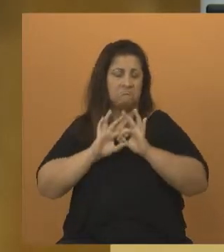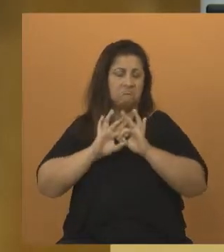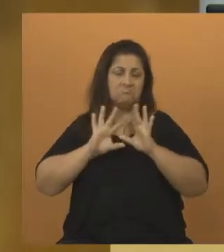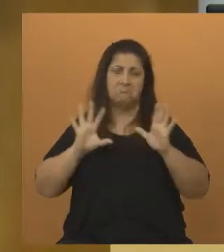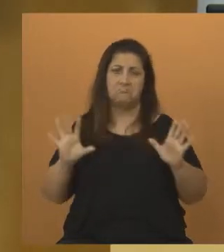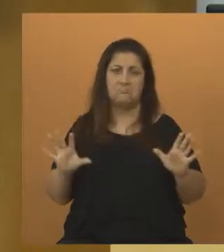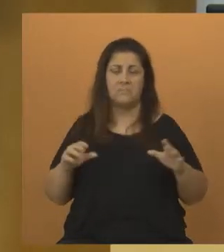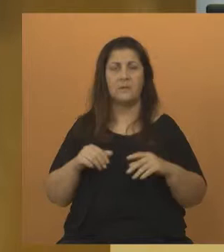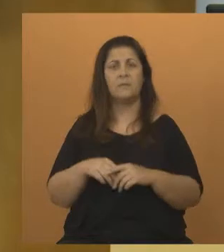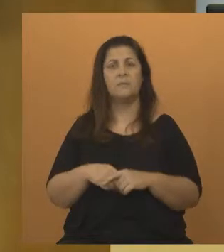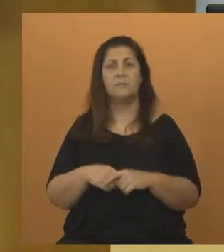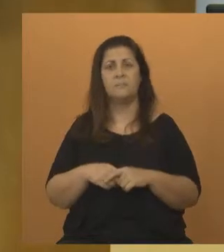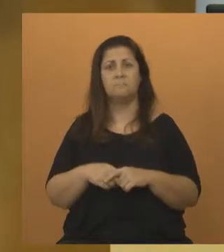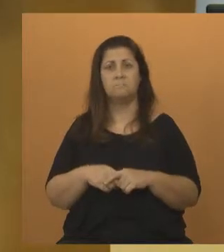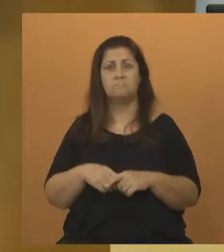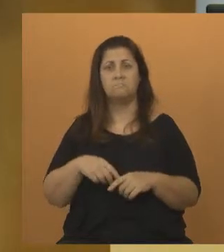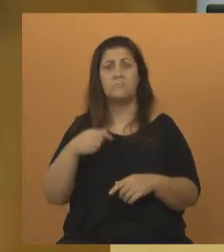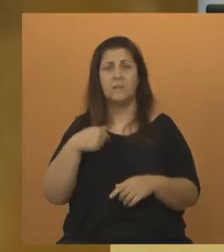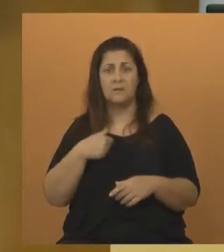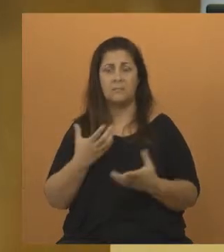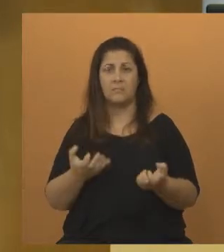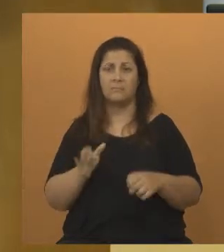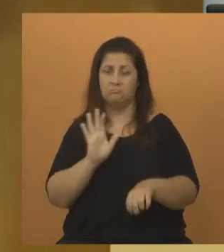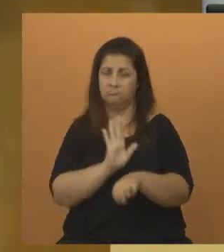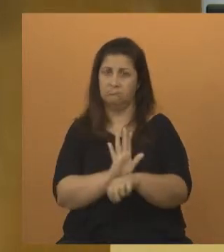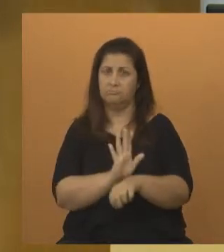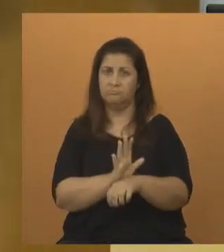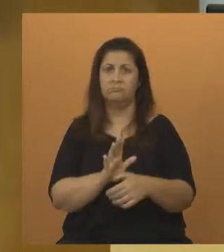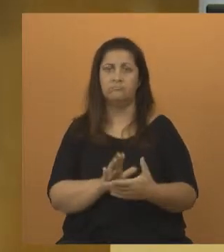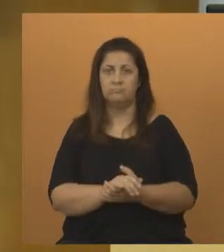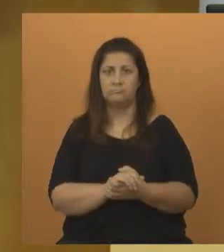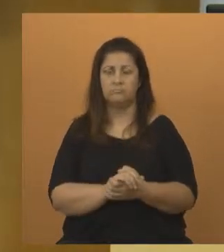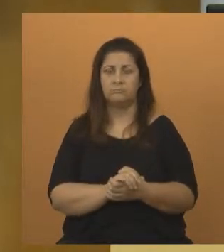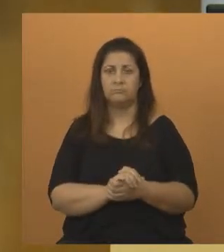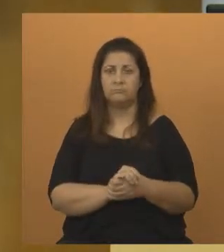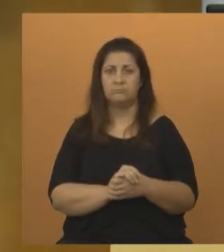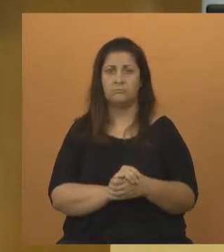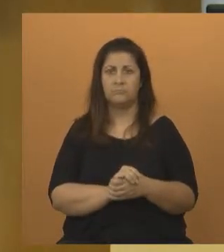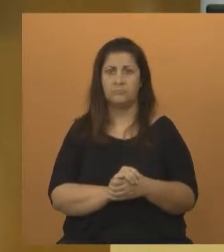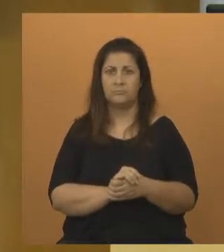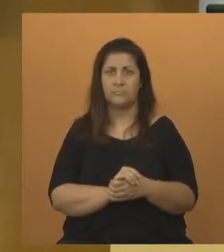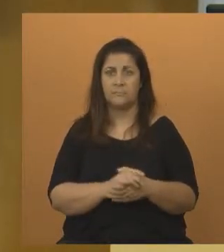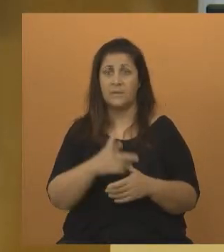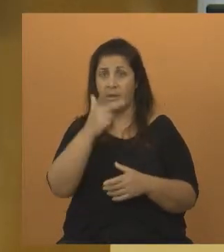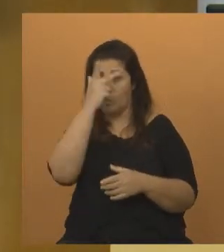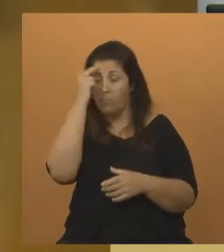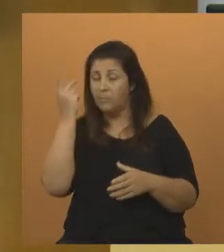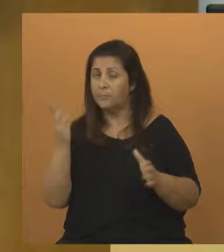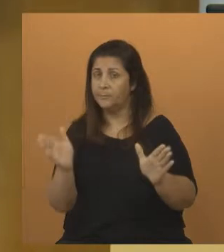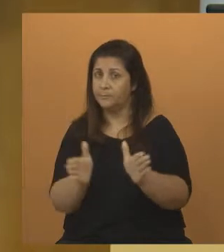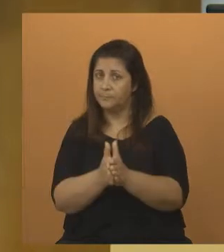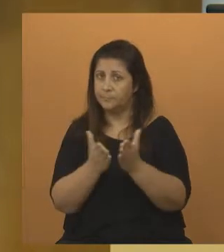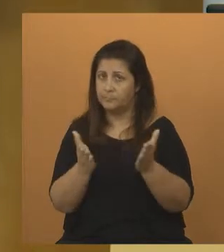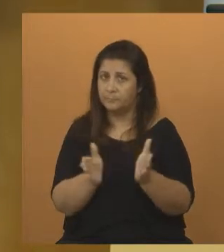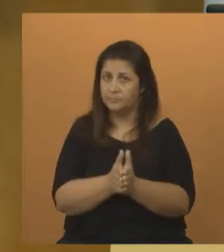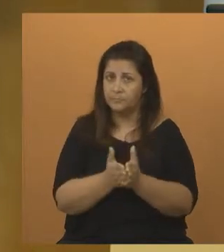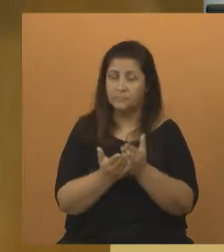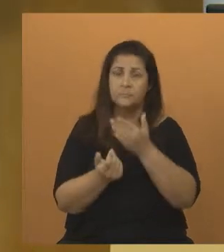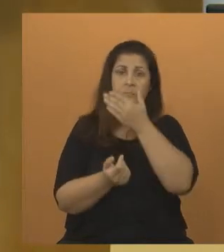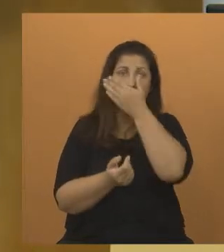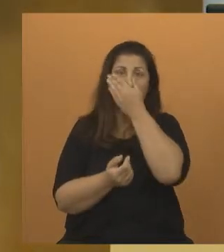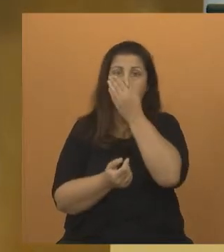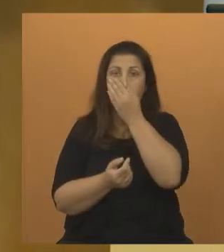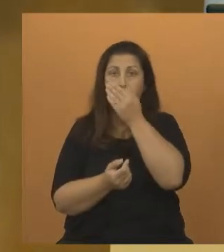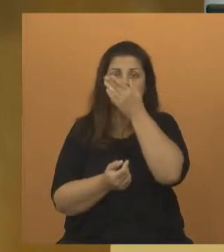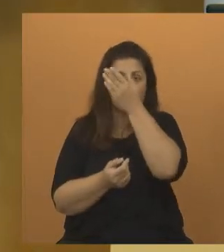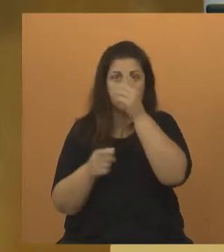estou aqui para favorecer, além de tudo, os mais carentes da cidade que colocou aqui dentro